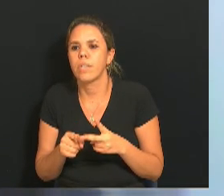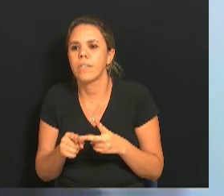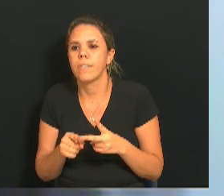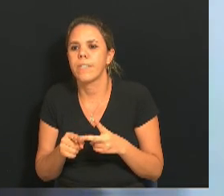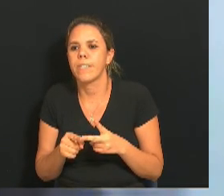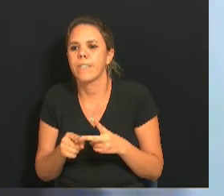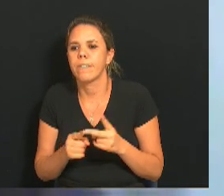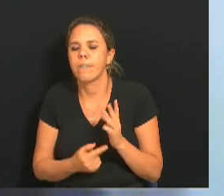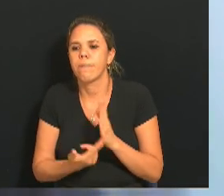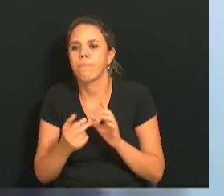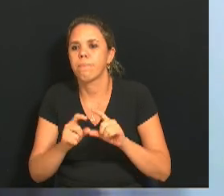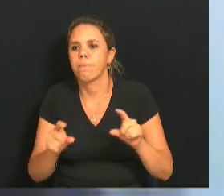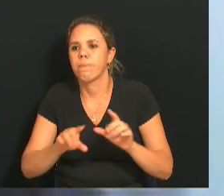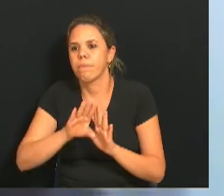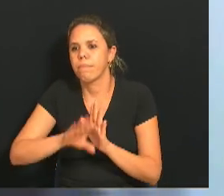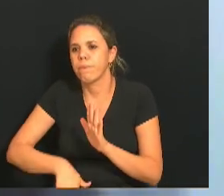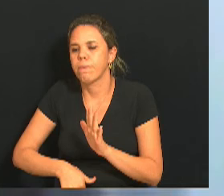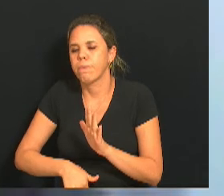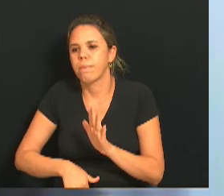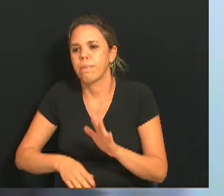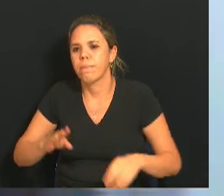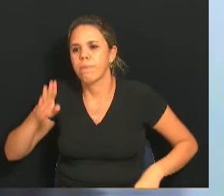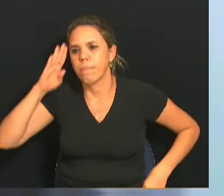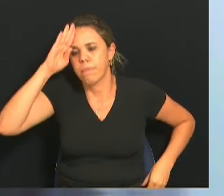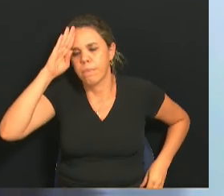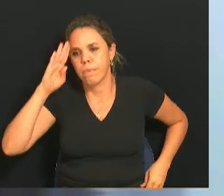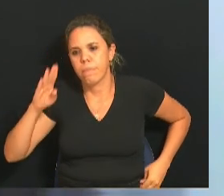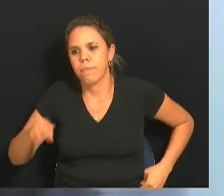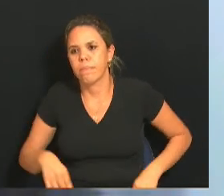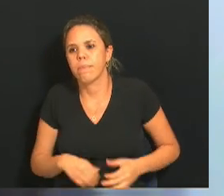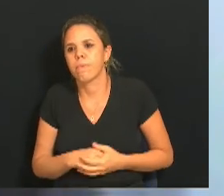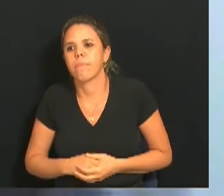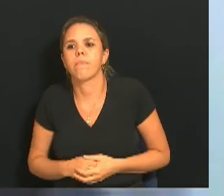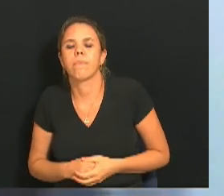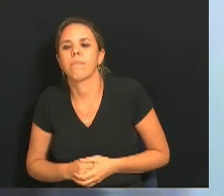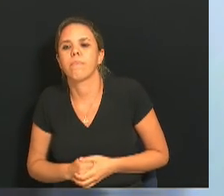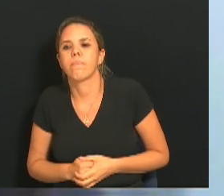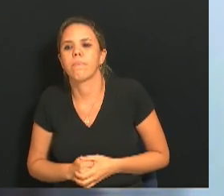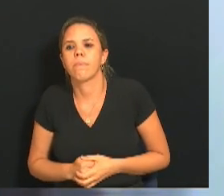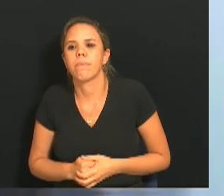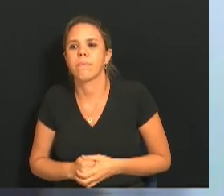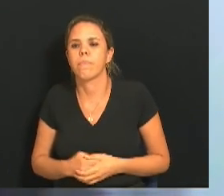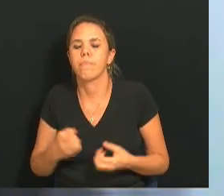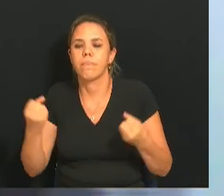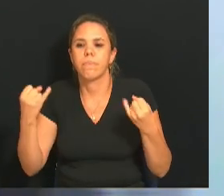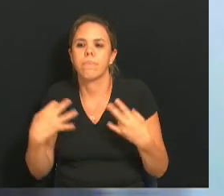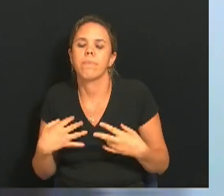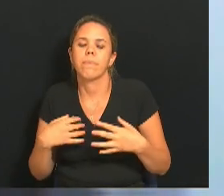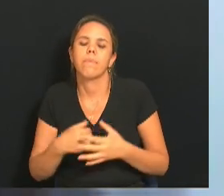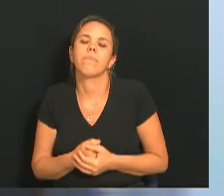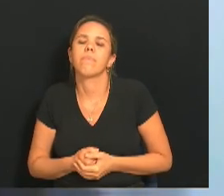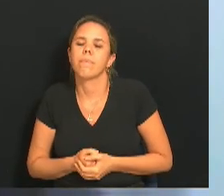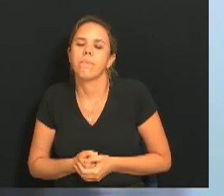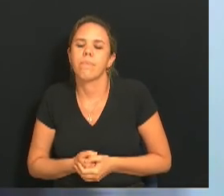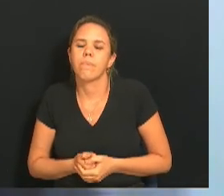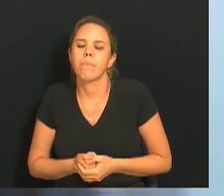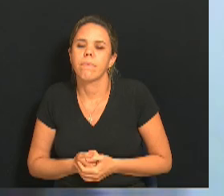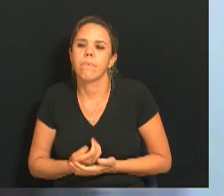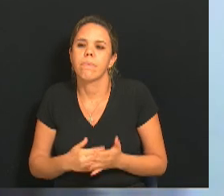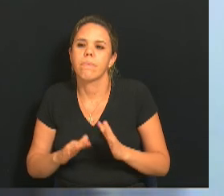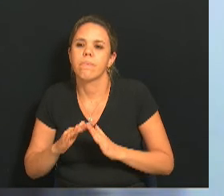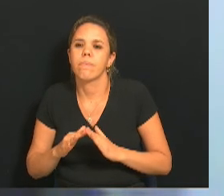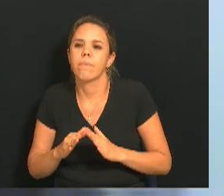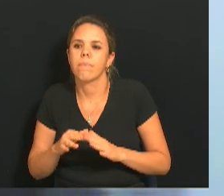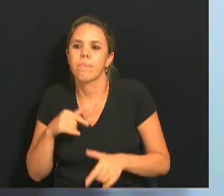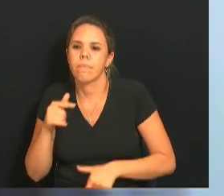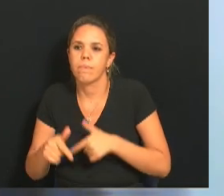Fora Bolsonaro, é exatamente isso que o vereador Peta relatou. Quer dizer, a escola faz um